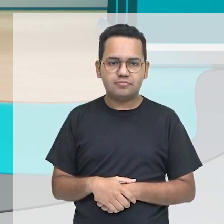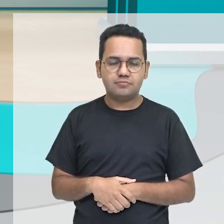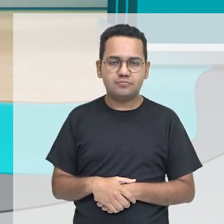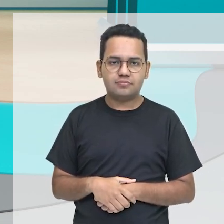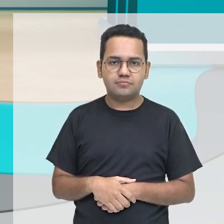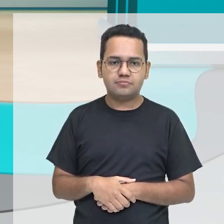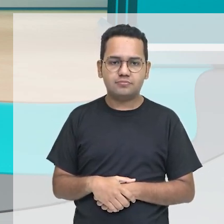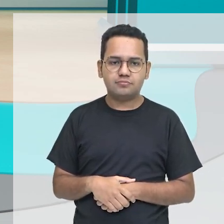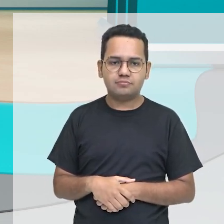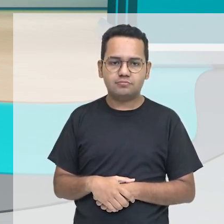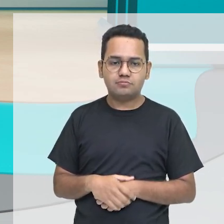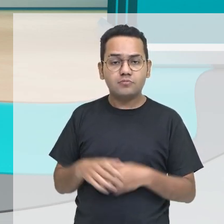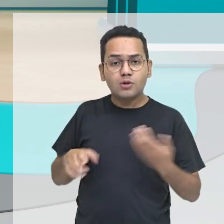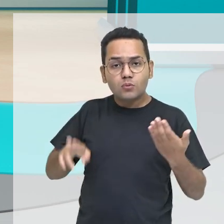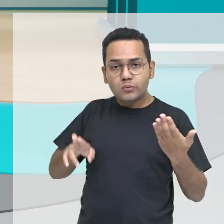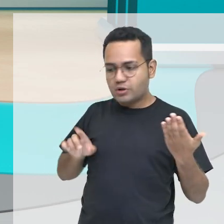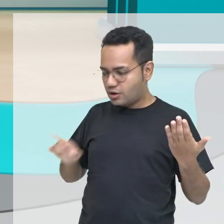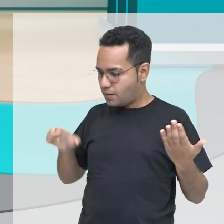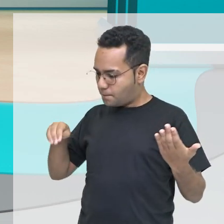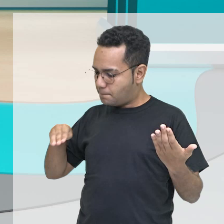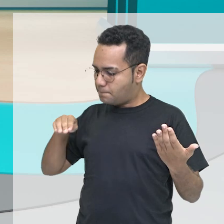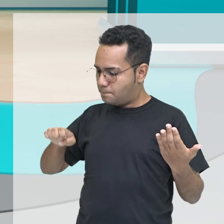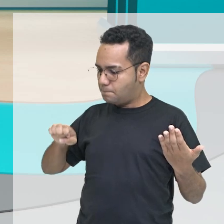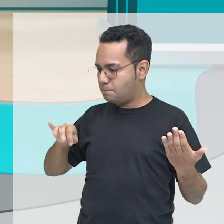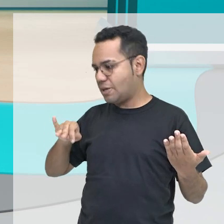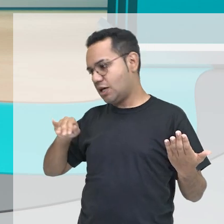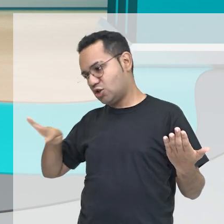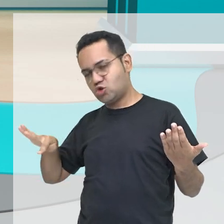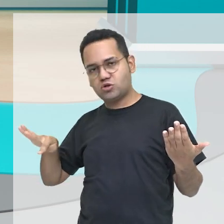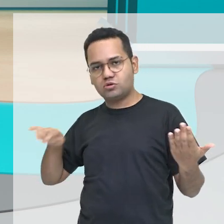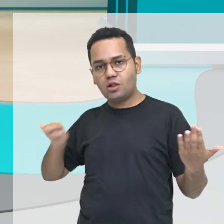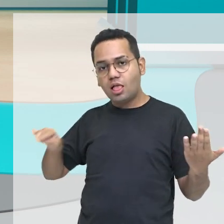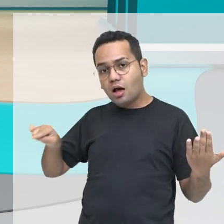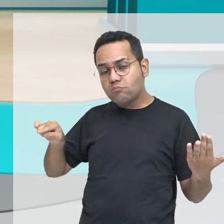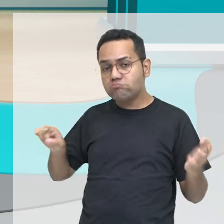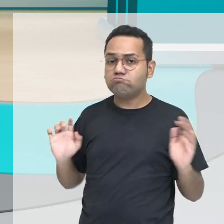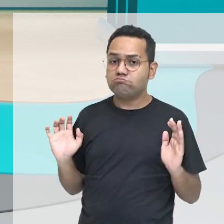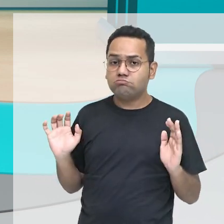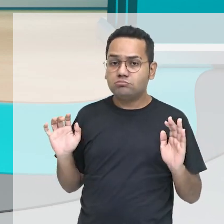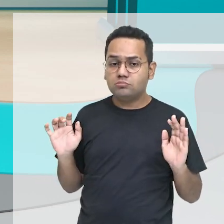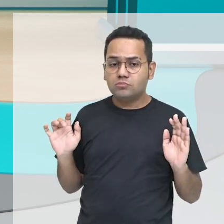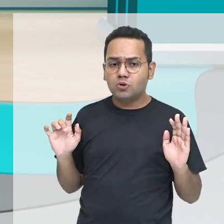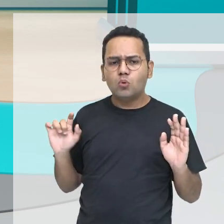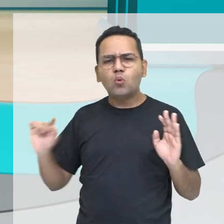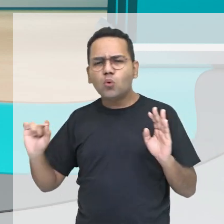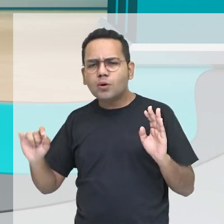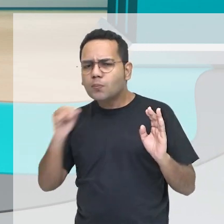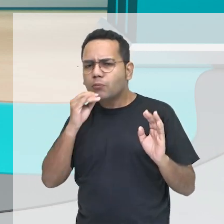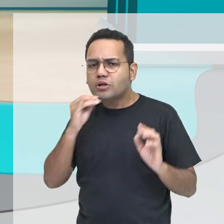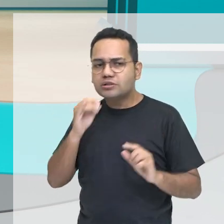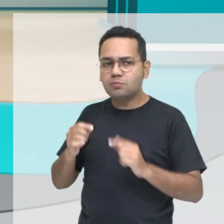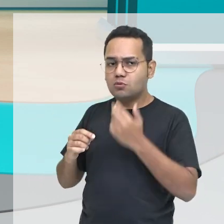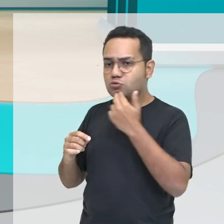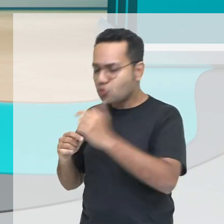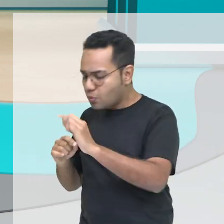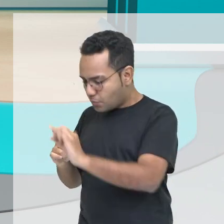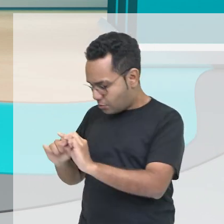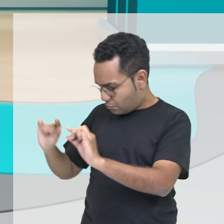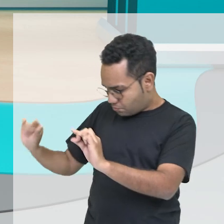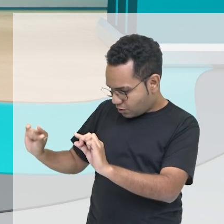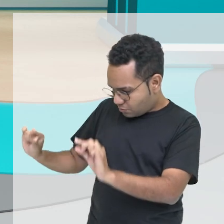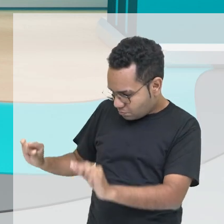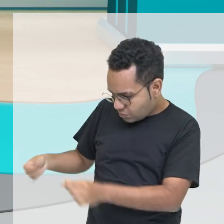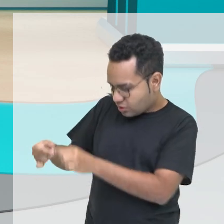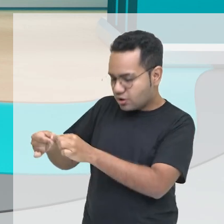Então eles usam muito a palavra mate lá, porque foi juntando, né, um pouquinho daqui, um pouquinho dali, juntou